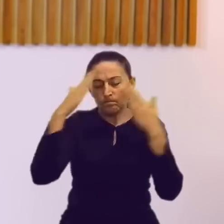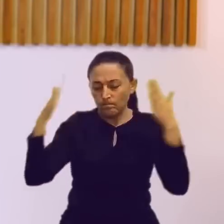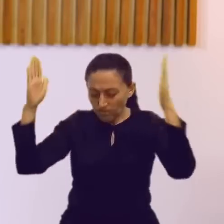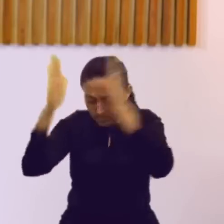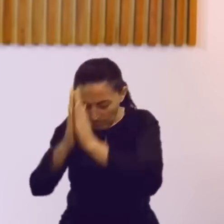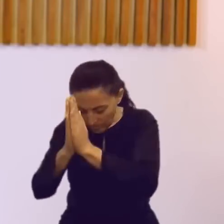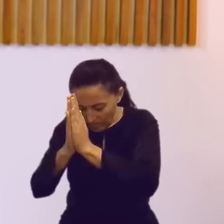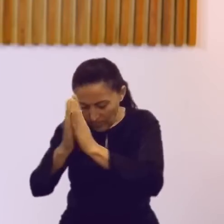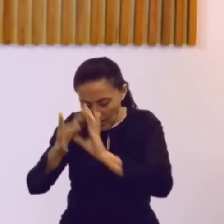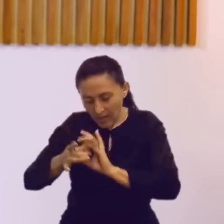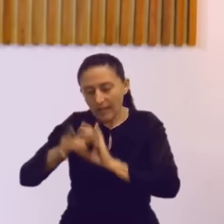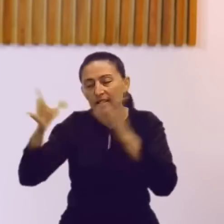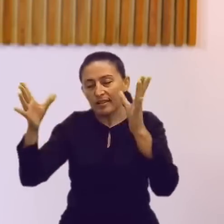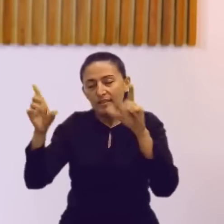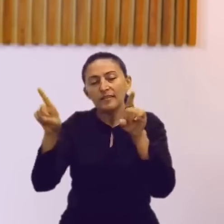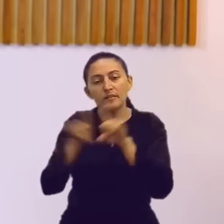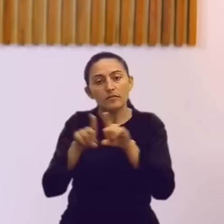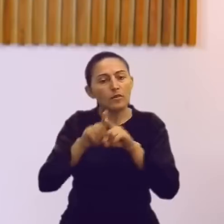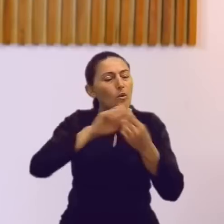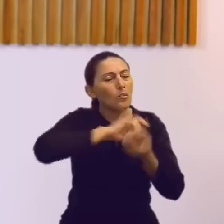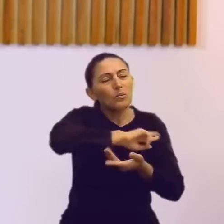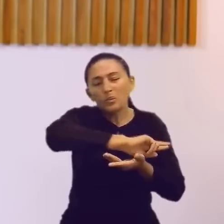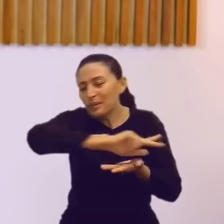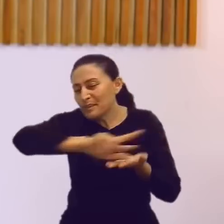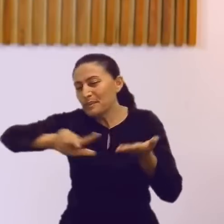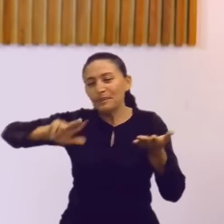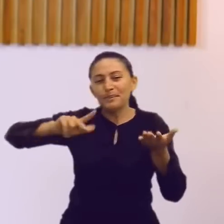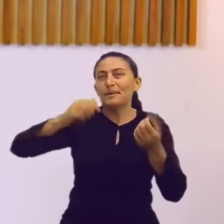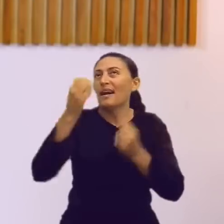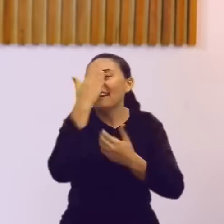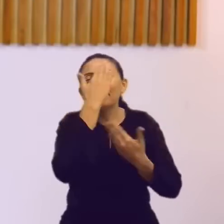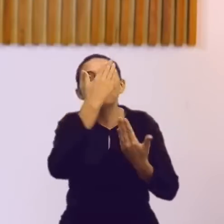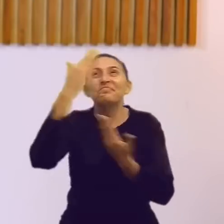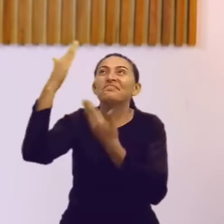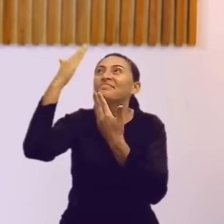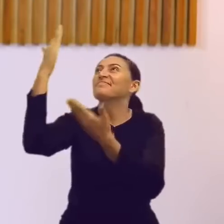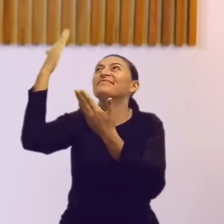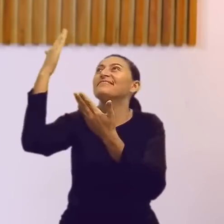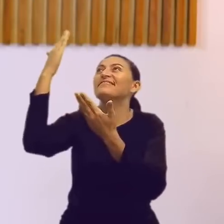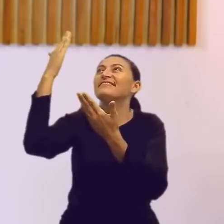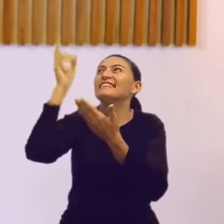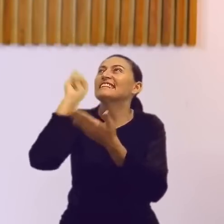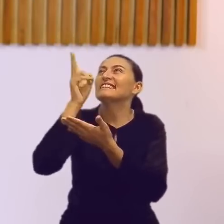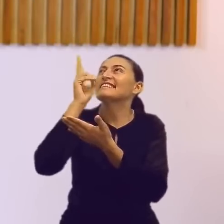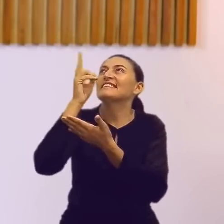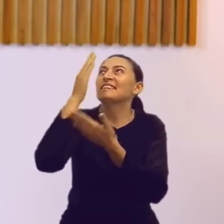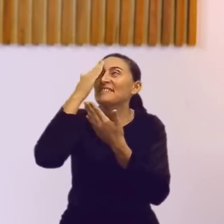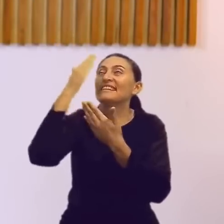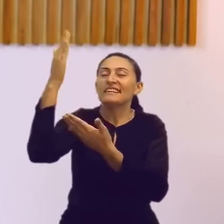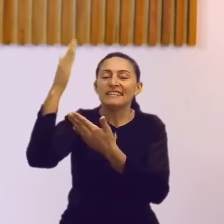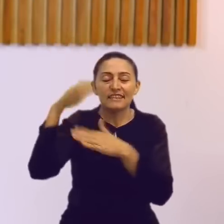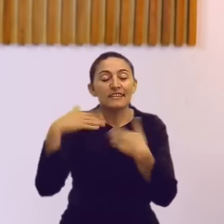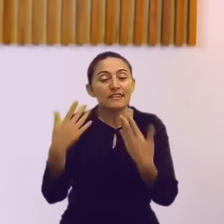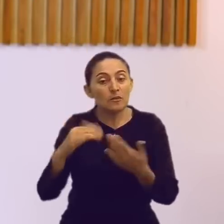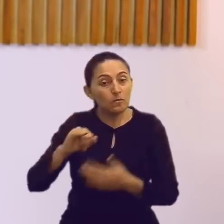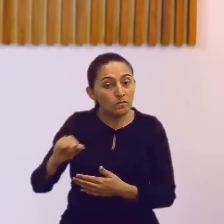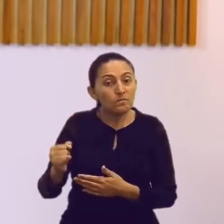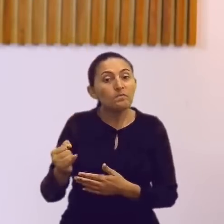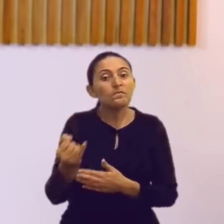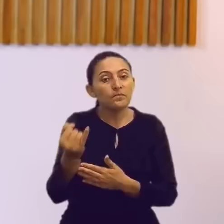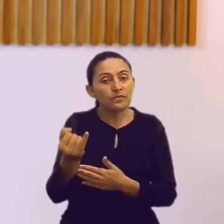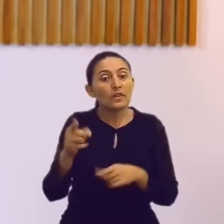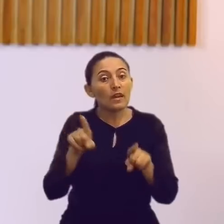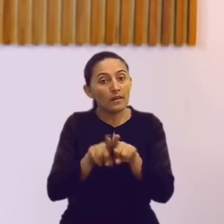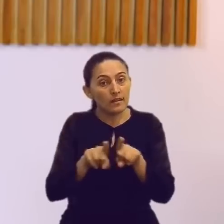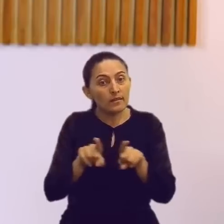E são tantos os motivos pelos quais podemos agradecer, não é mesmo? E uma das formas de demonstrarmos a